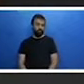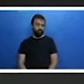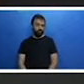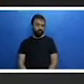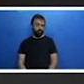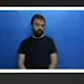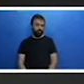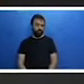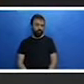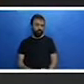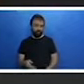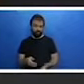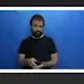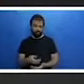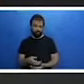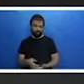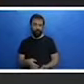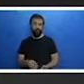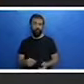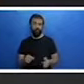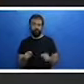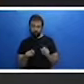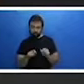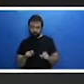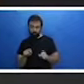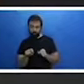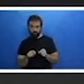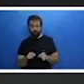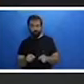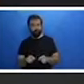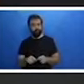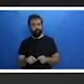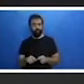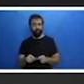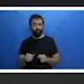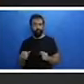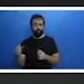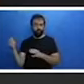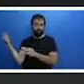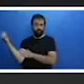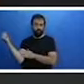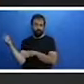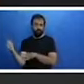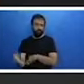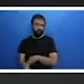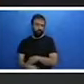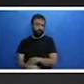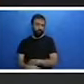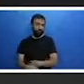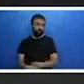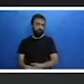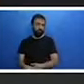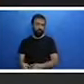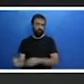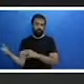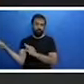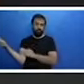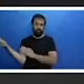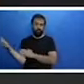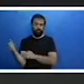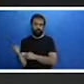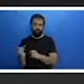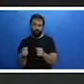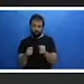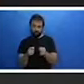e na colher Não adianta jogar com a mesma força das outras coisas ela é mais ela menor e mais leve Então eu tenho